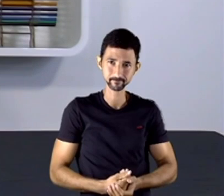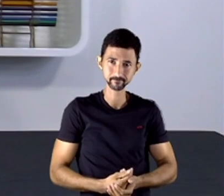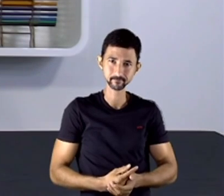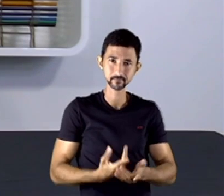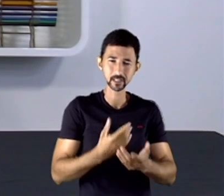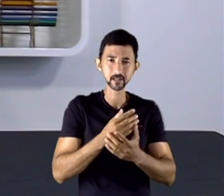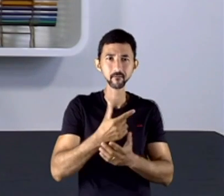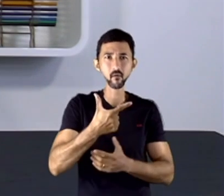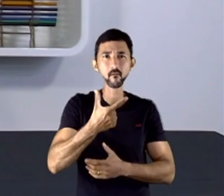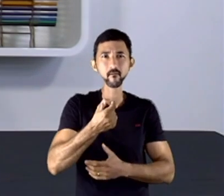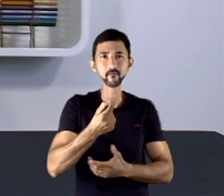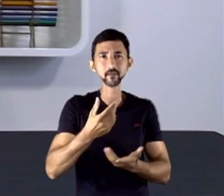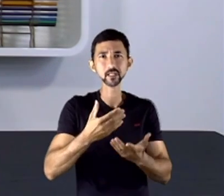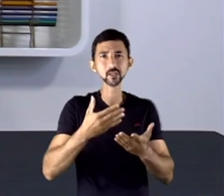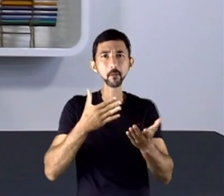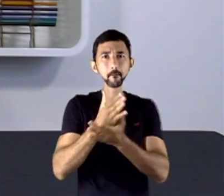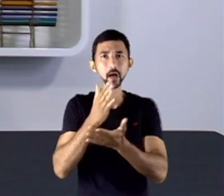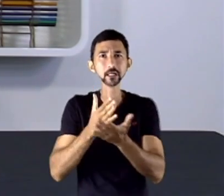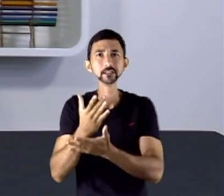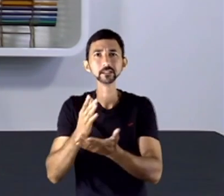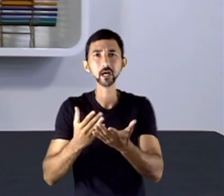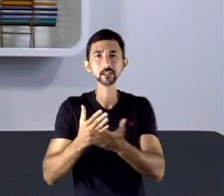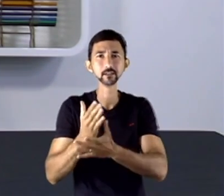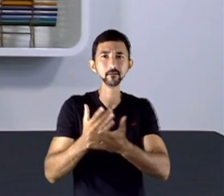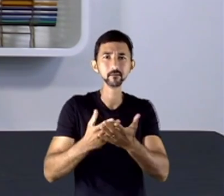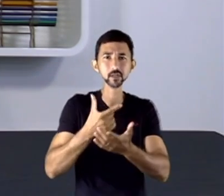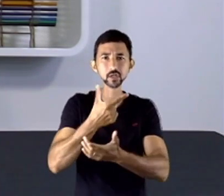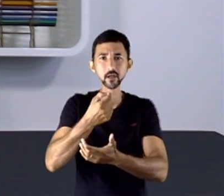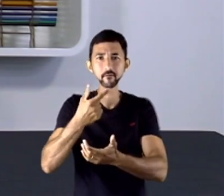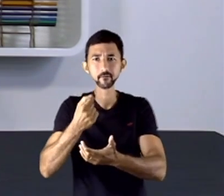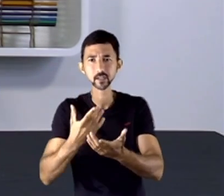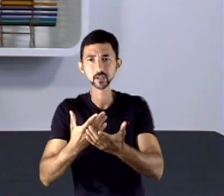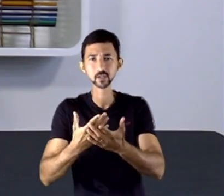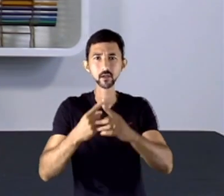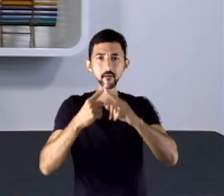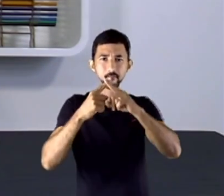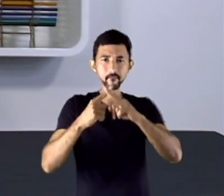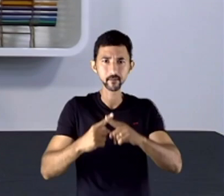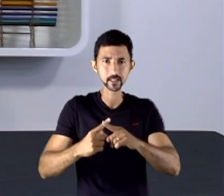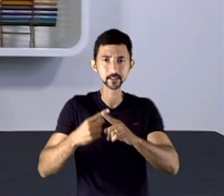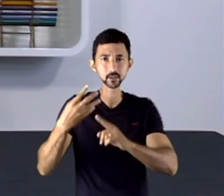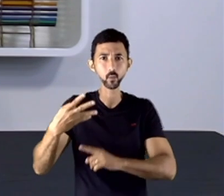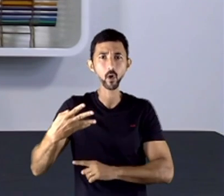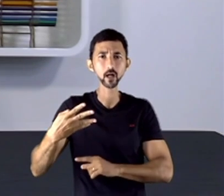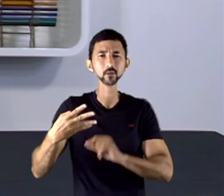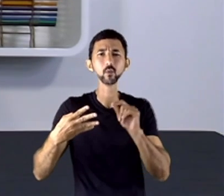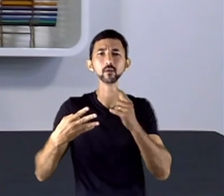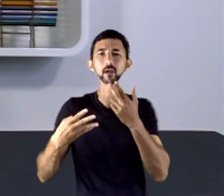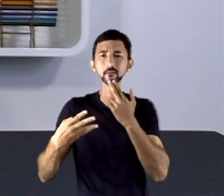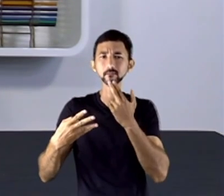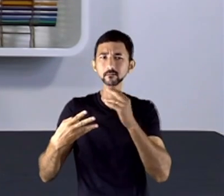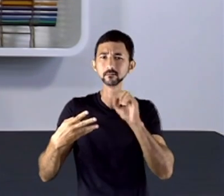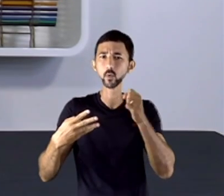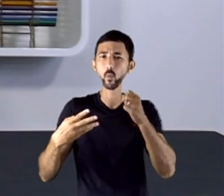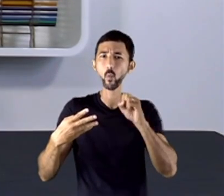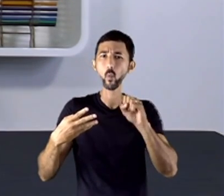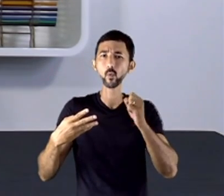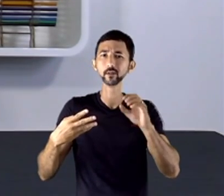Considerando 20 passagens inteiras, 20 vezes R$4 vai dar